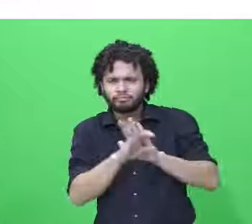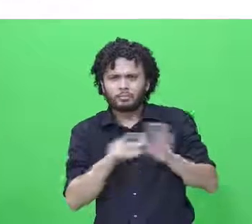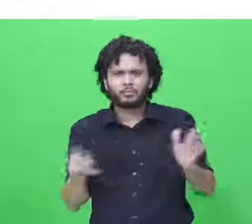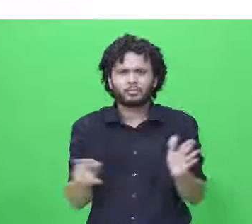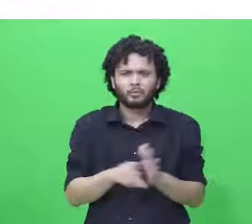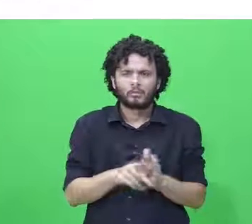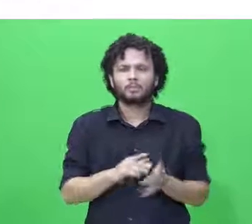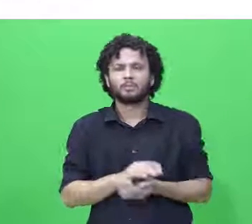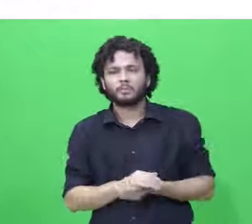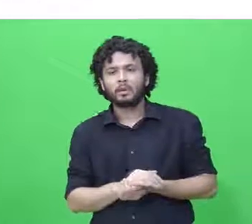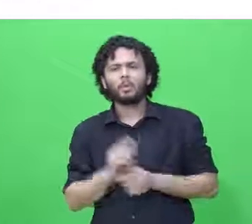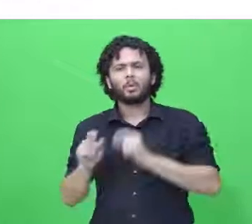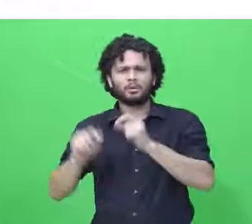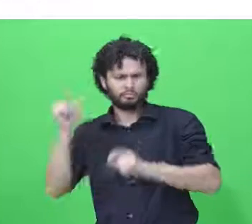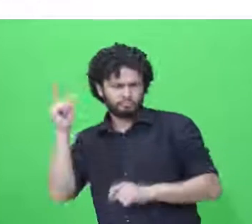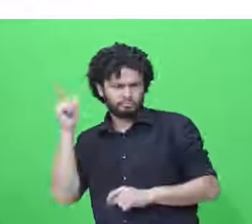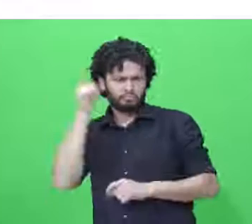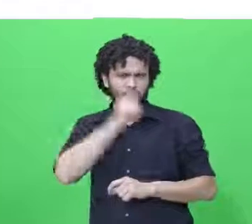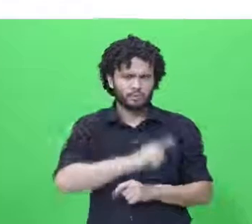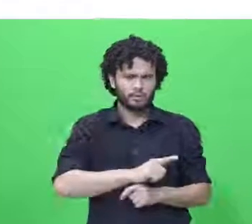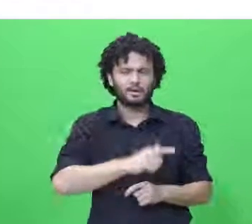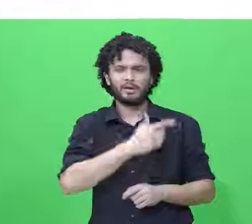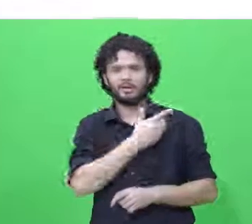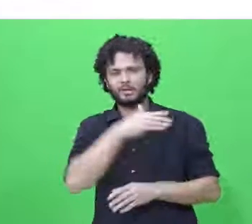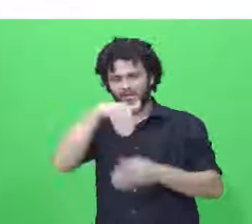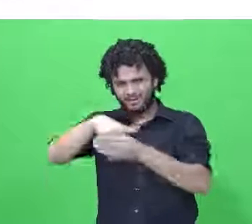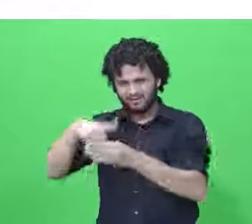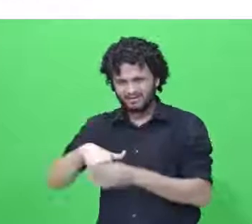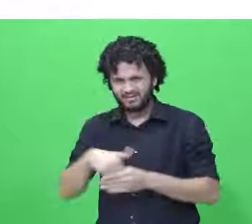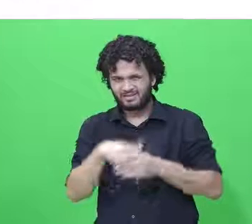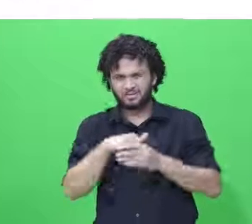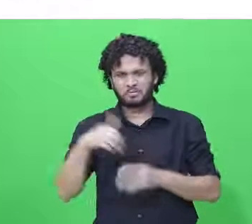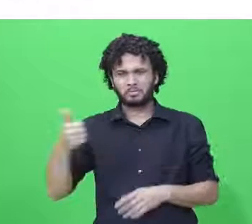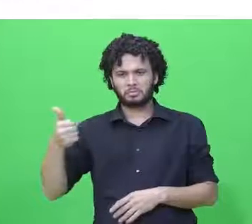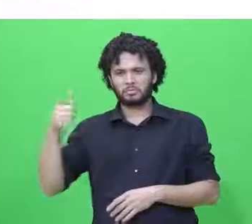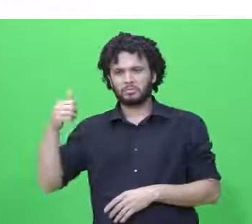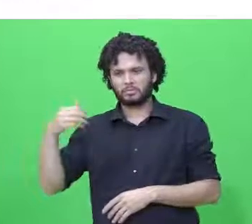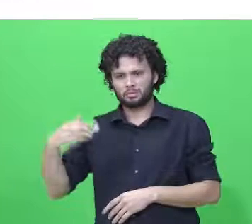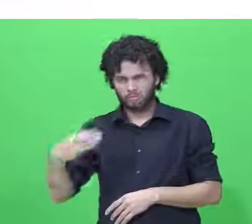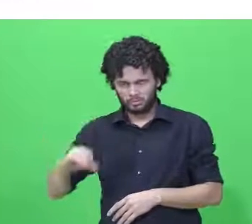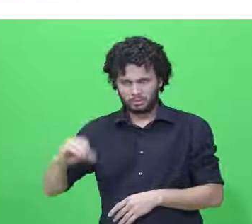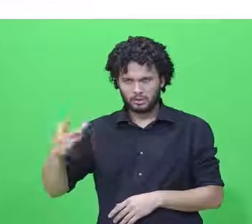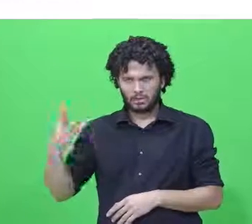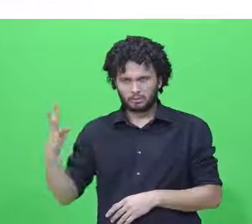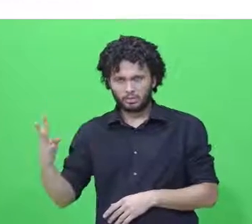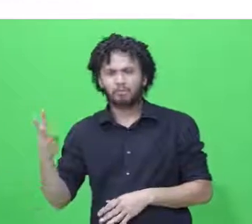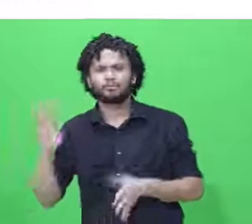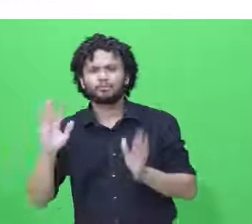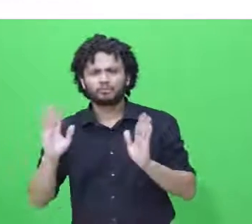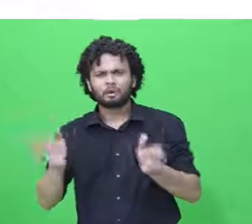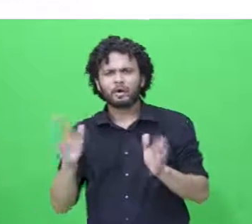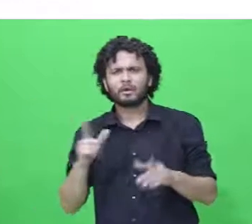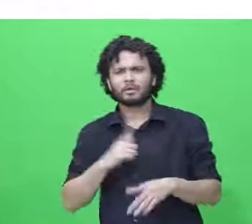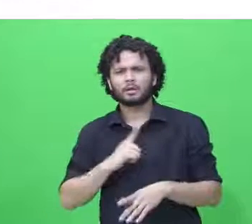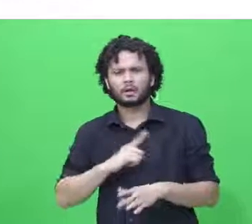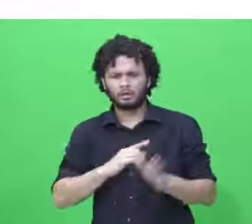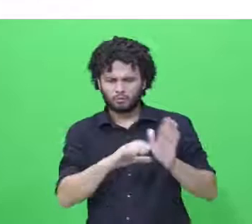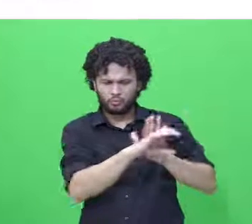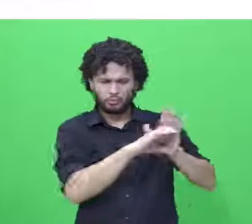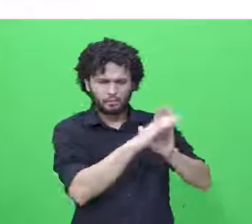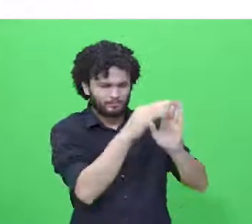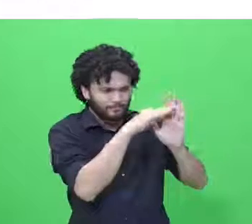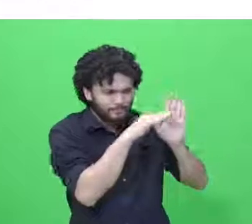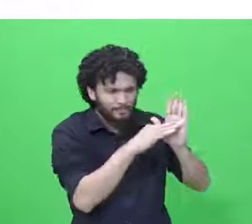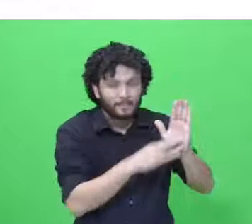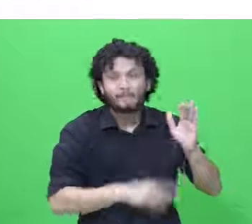tá? Vitorioso, então, nessas eleições indiretas de 1934. Vargas, então, ao fazer a Constituição, ele já vai dizer que